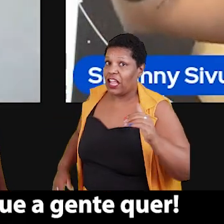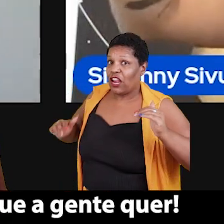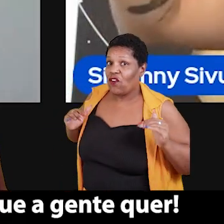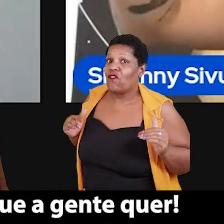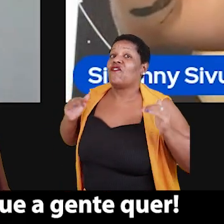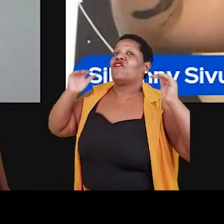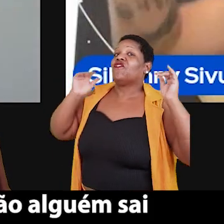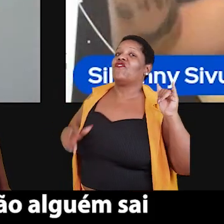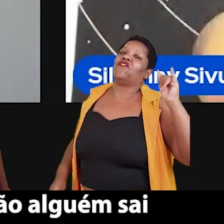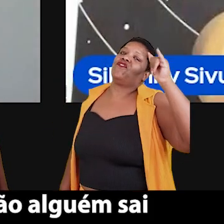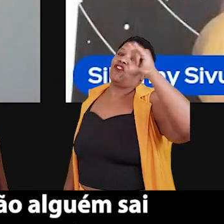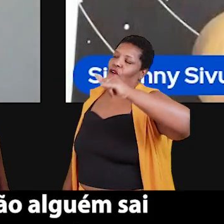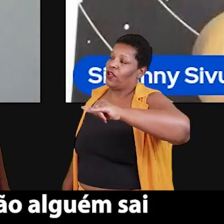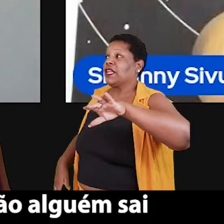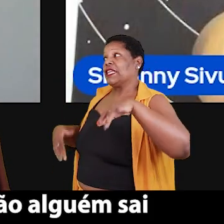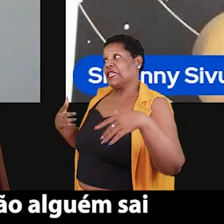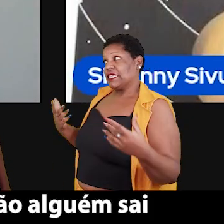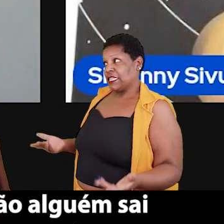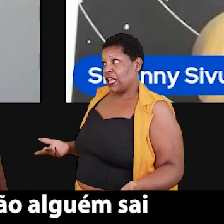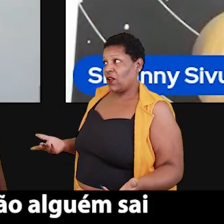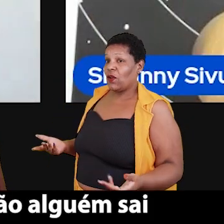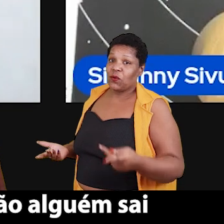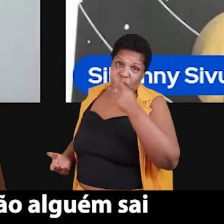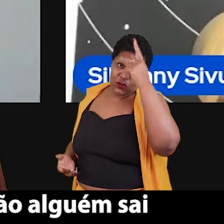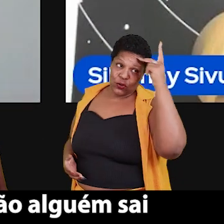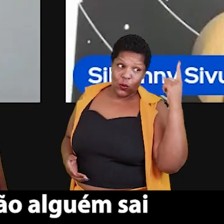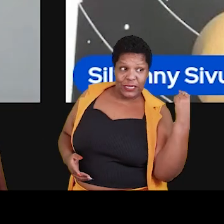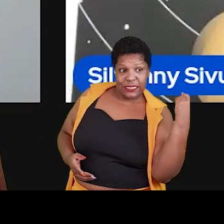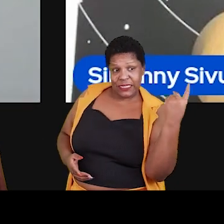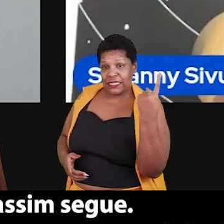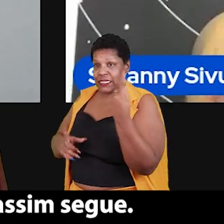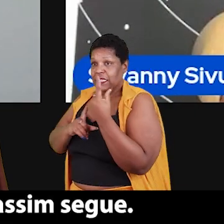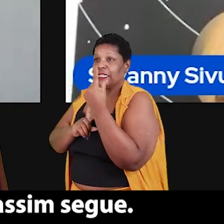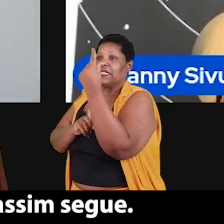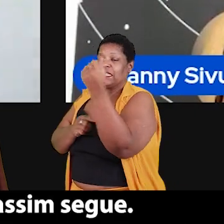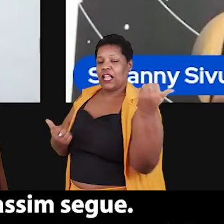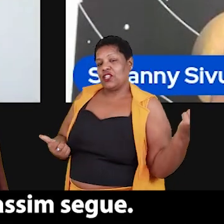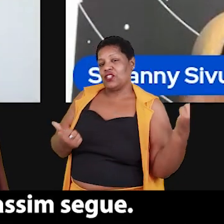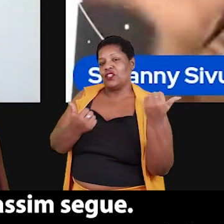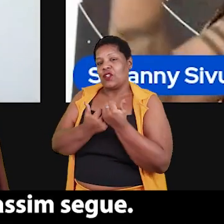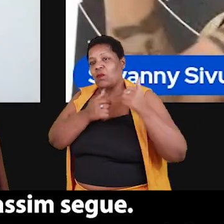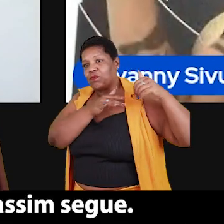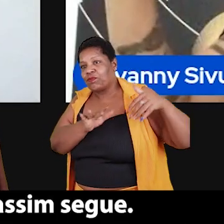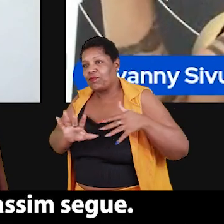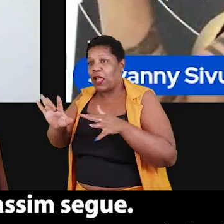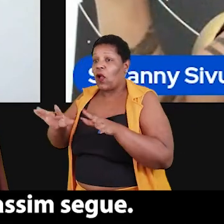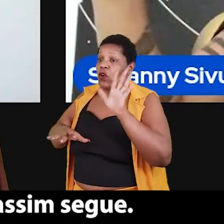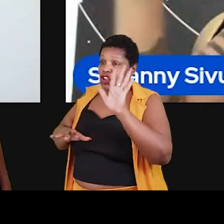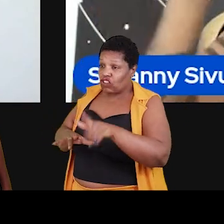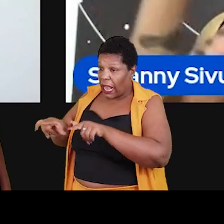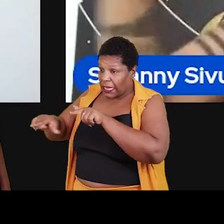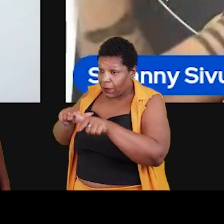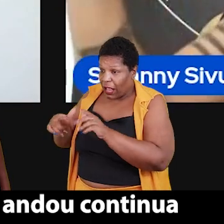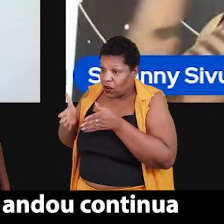voem. Então, alguém sai para outro poder entrar. E assim segue. Os que já estão super